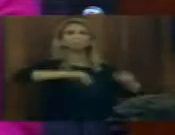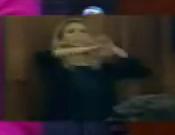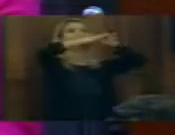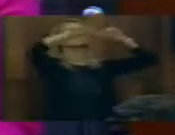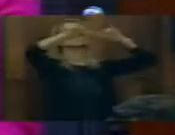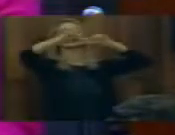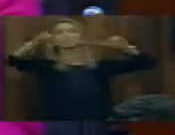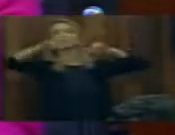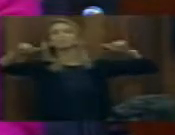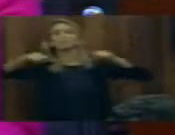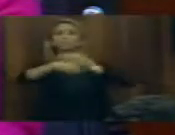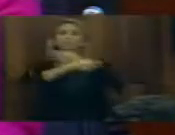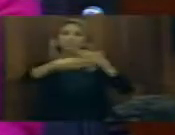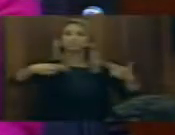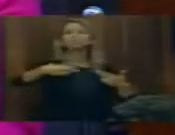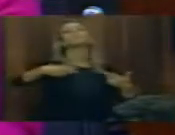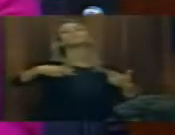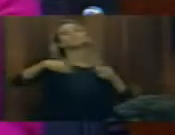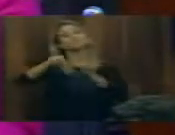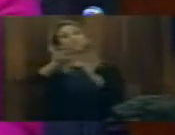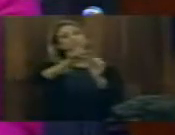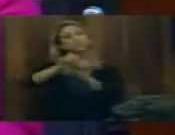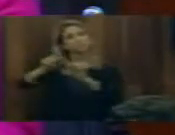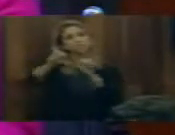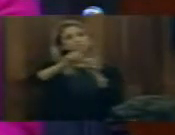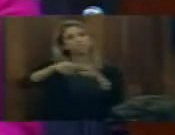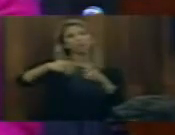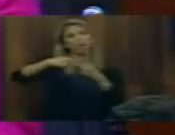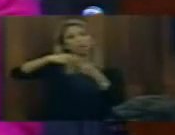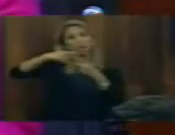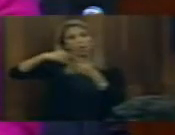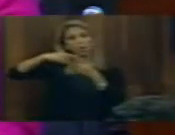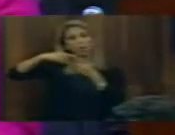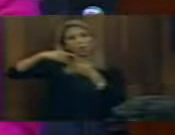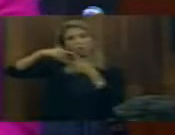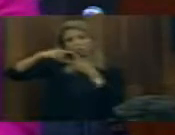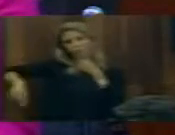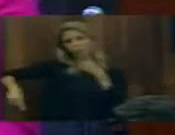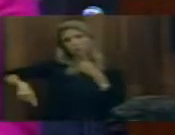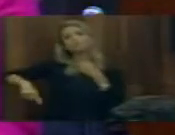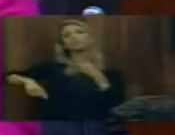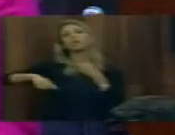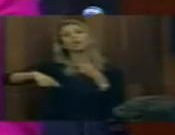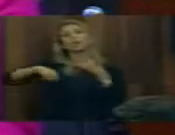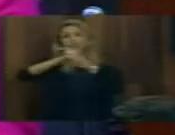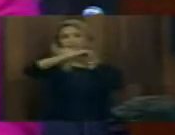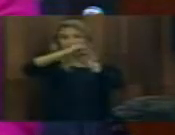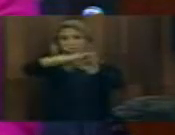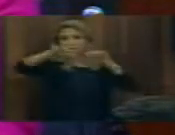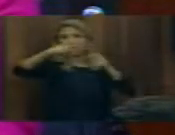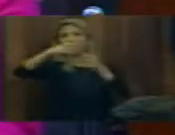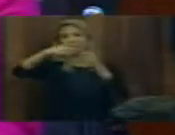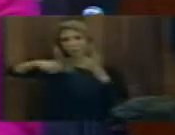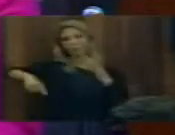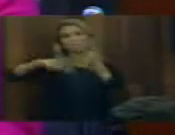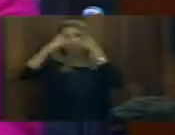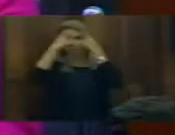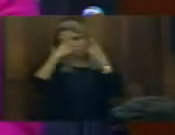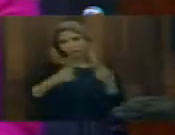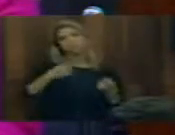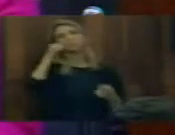divulgação de campanhas educativas de combate a atos da violência contra a mulher, ofício GAPRE, CM,